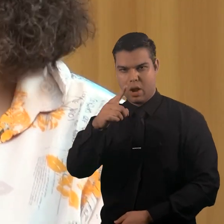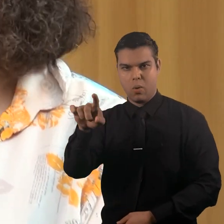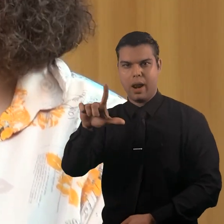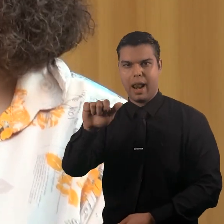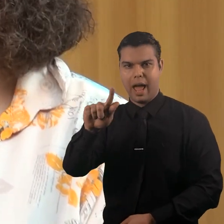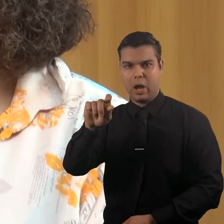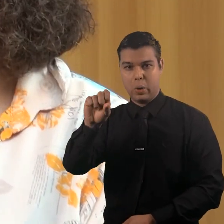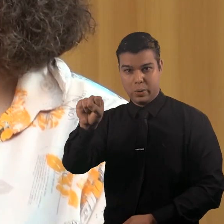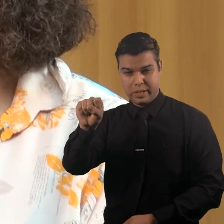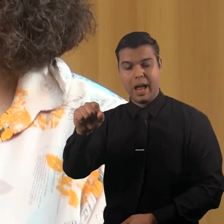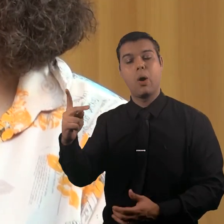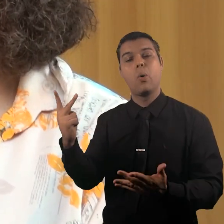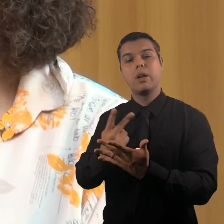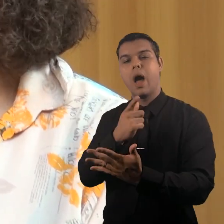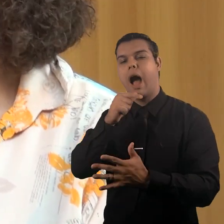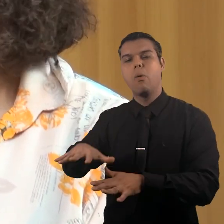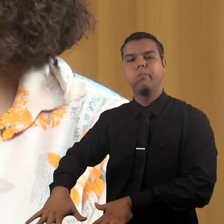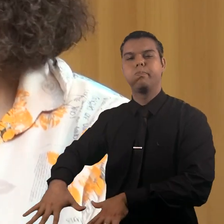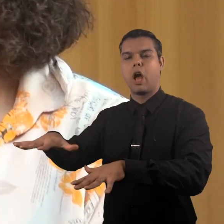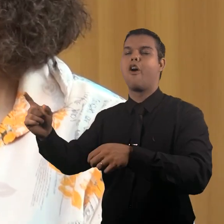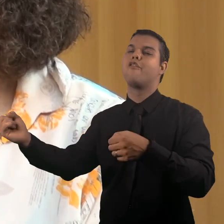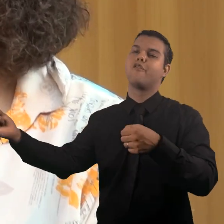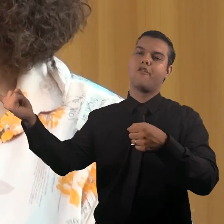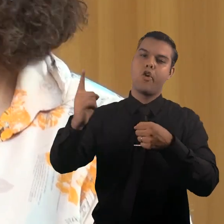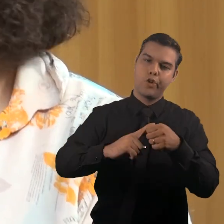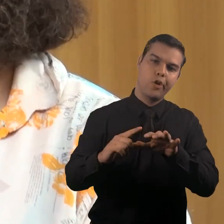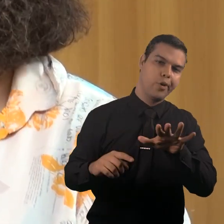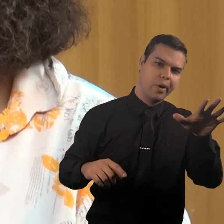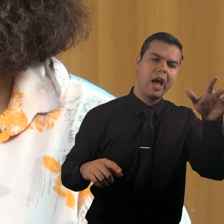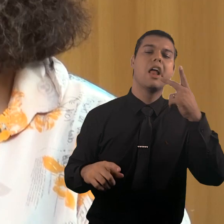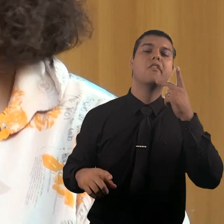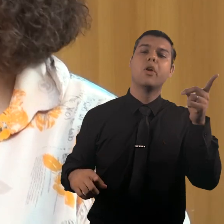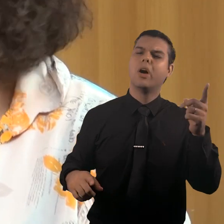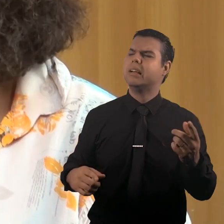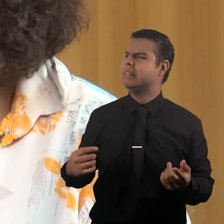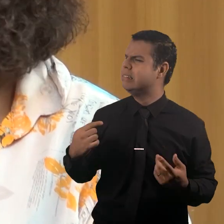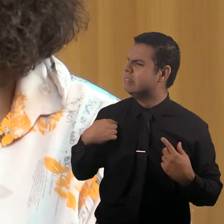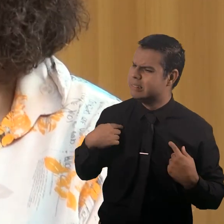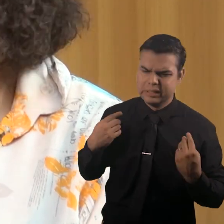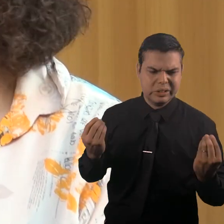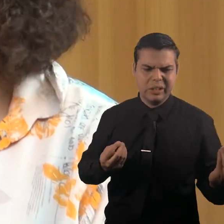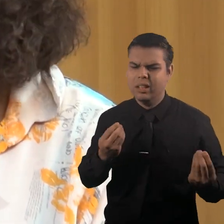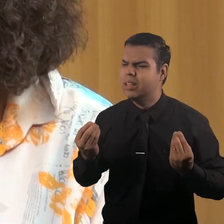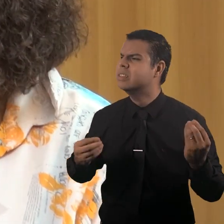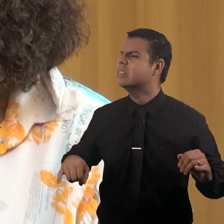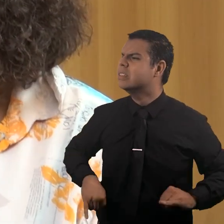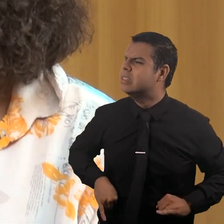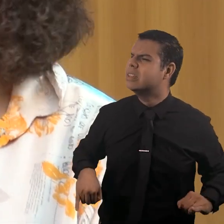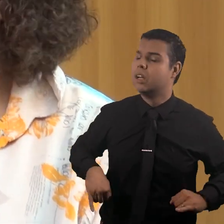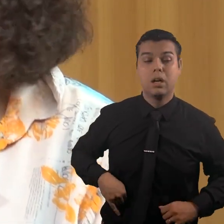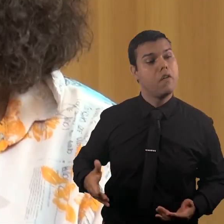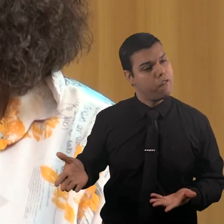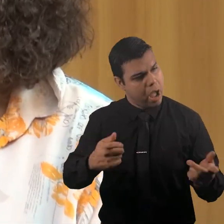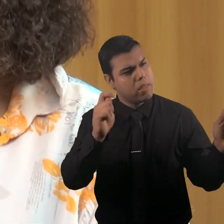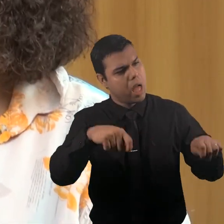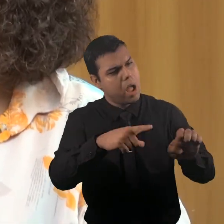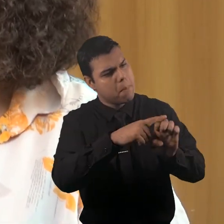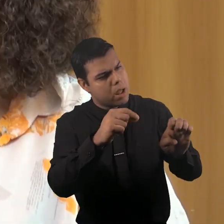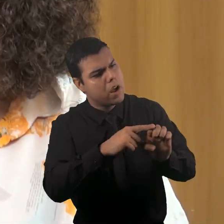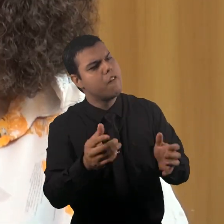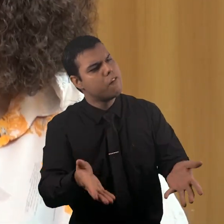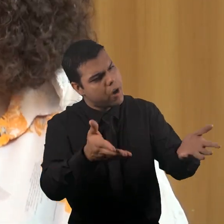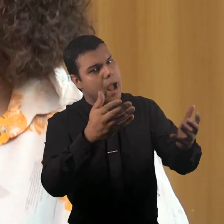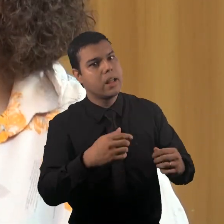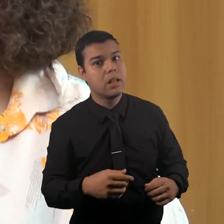novo. E ela falava assim: eu não sei como é que eu vou sobreviver, eu não sei como é que eu vou. Você vai achar o caminho, vai empreender, vai empreender. E ela